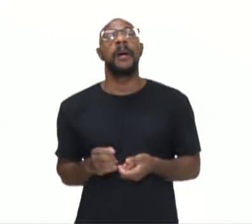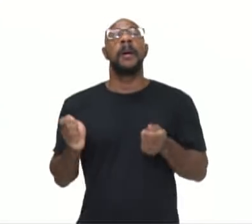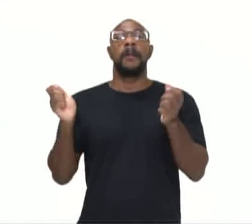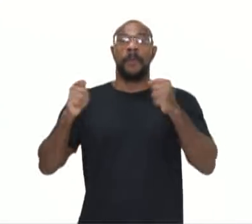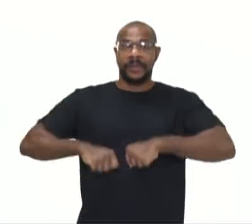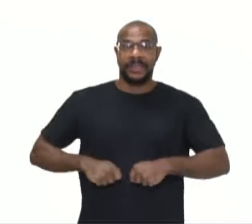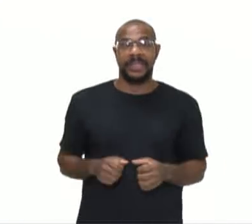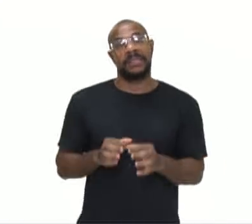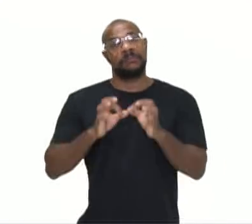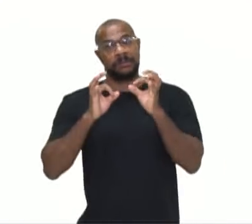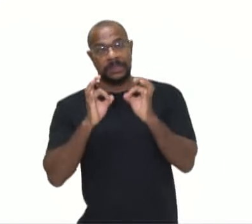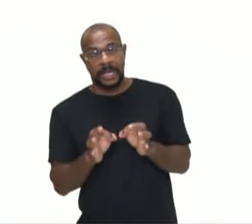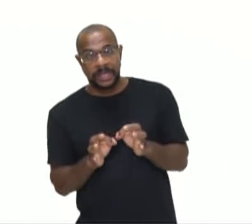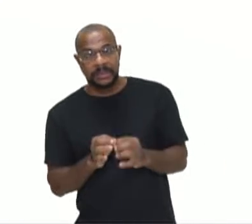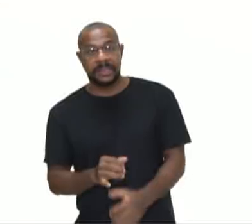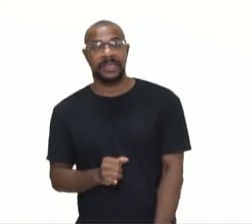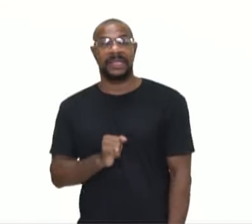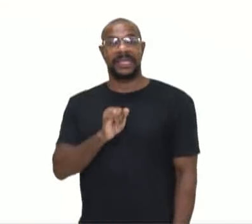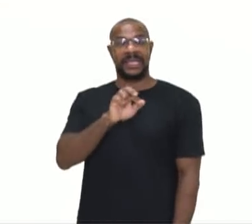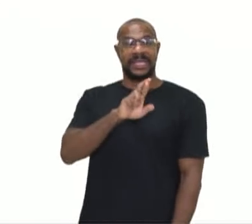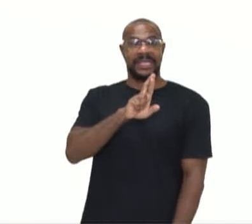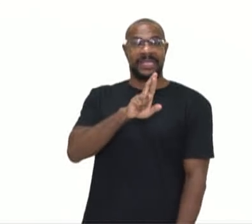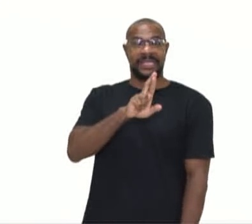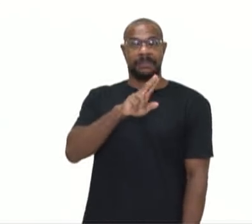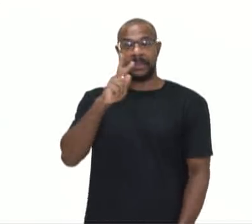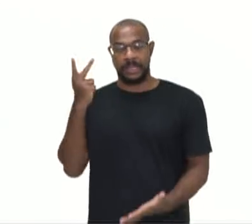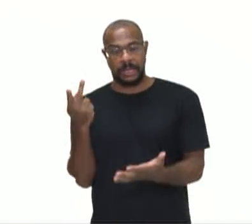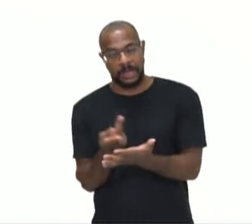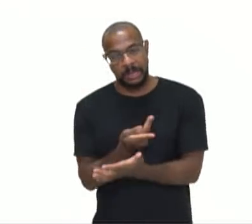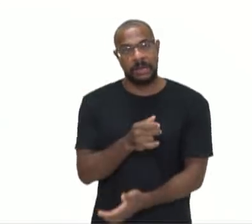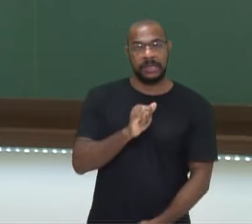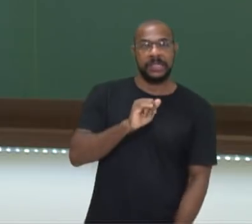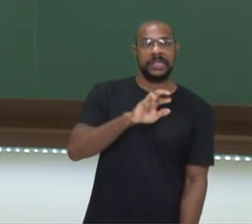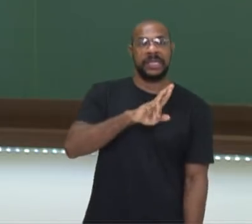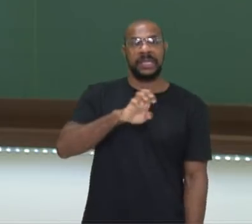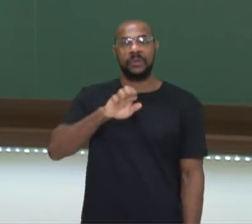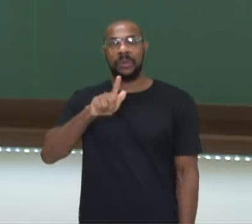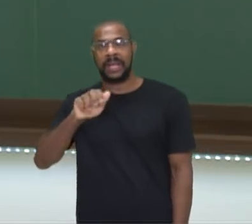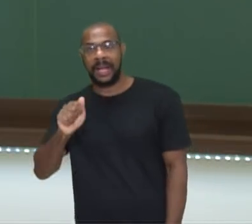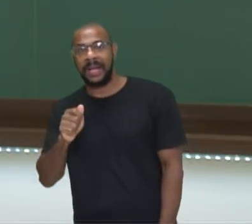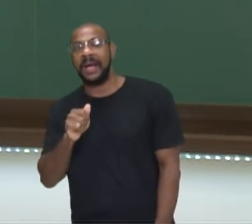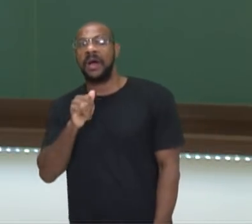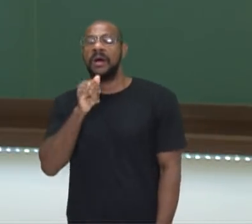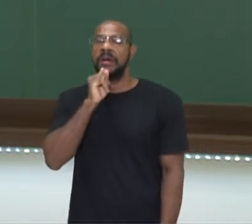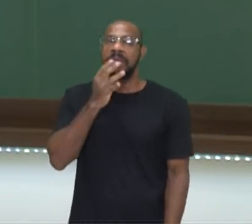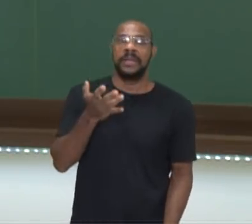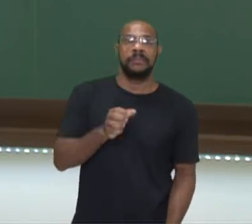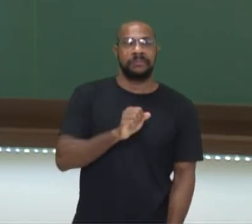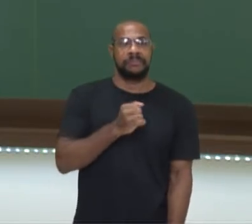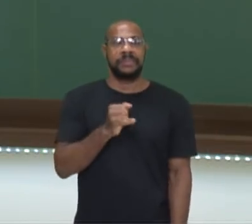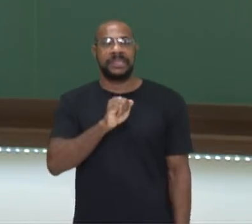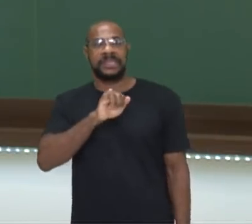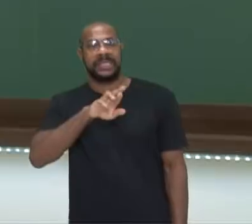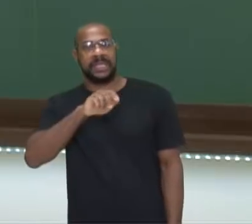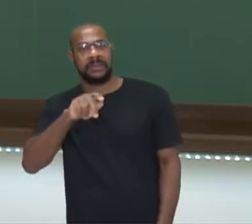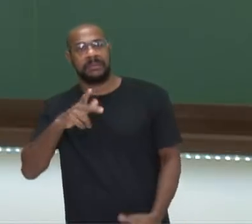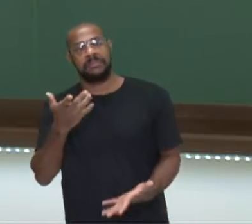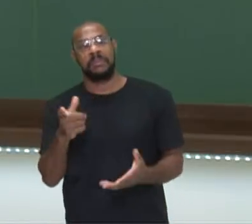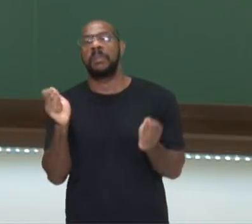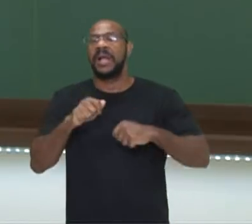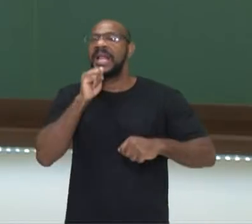irregular. E aí, como que é essa regularidade, professora? Pode acontecer, por exemplo, na quantidade de